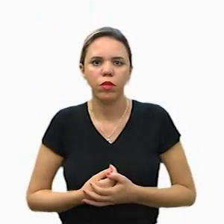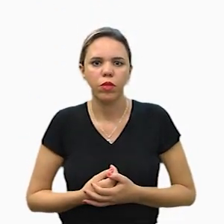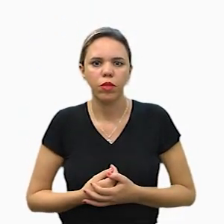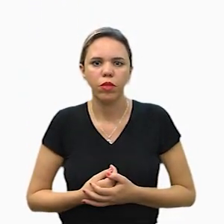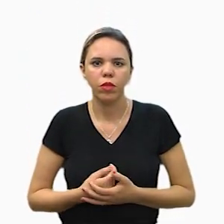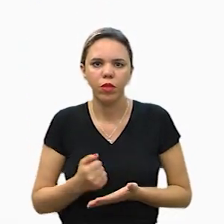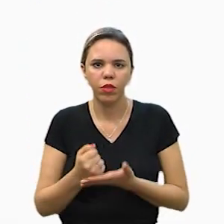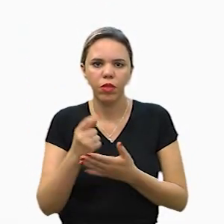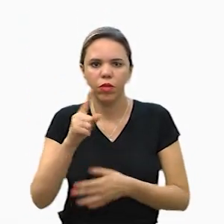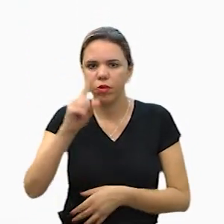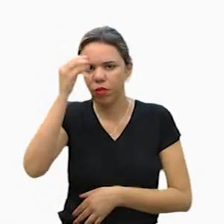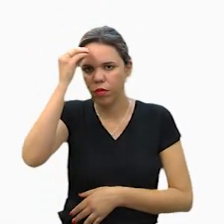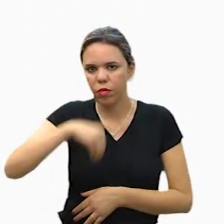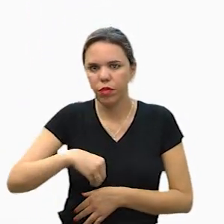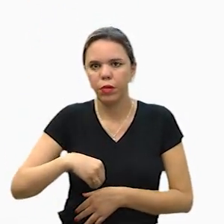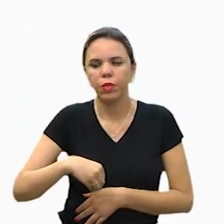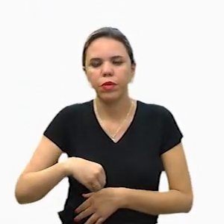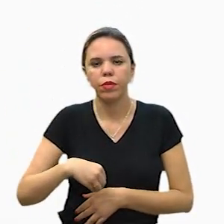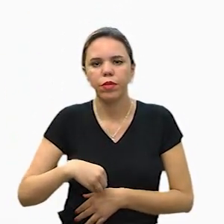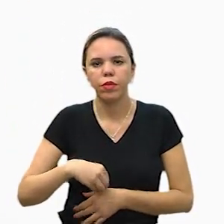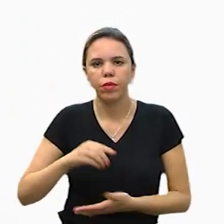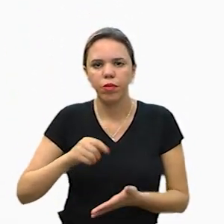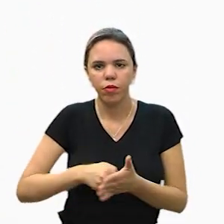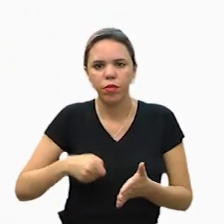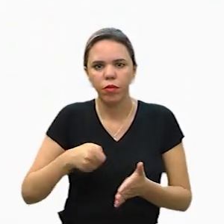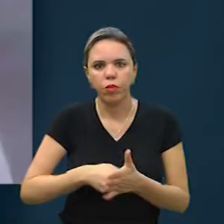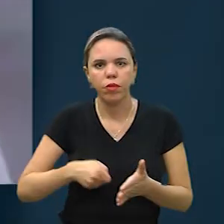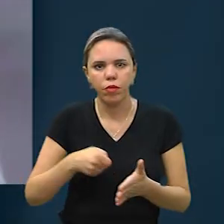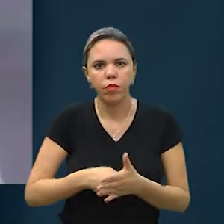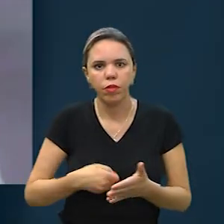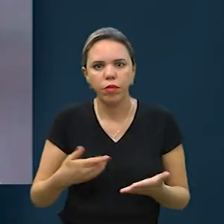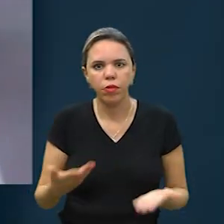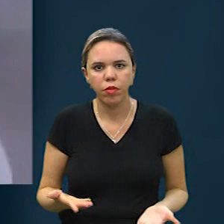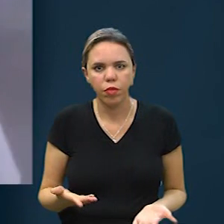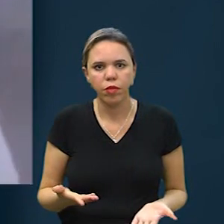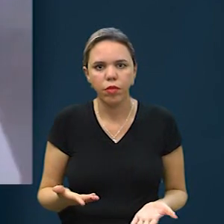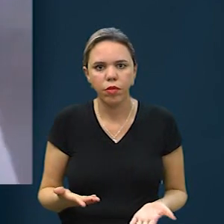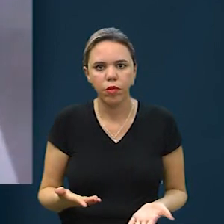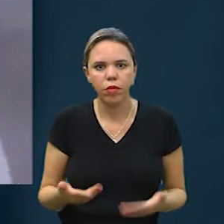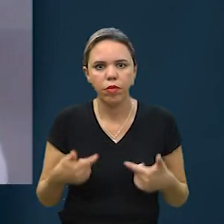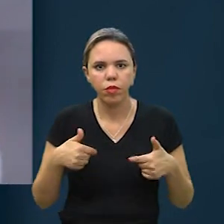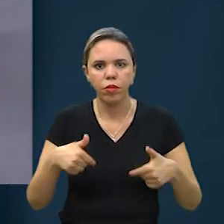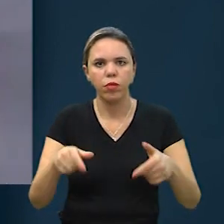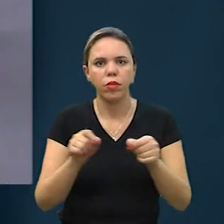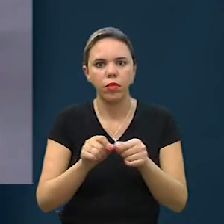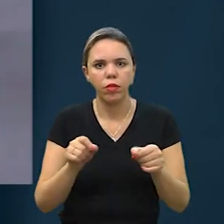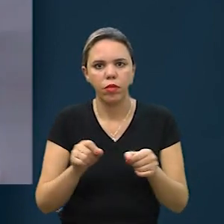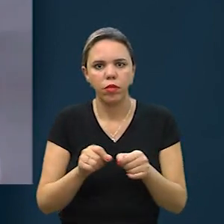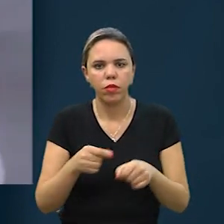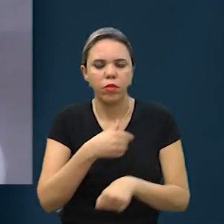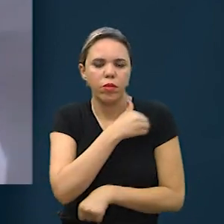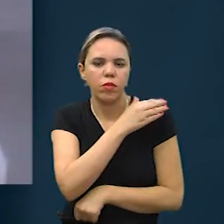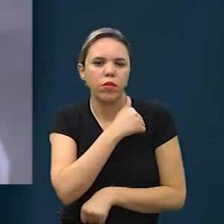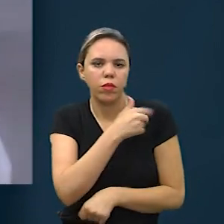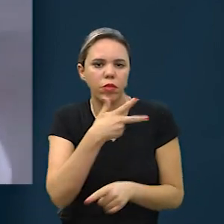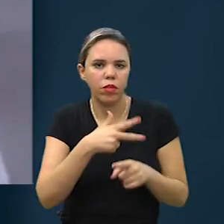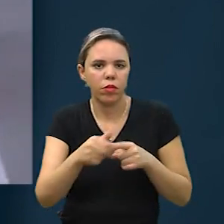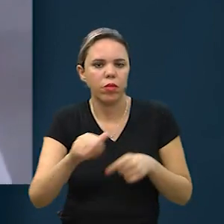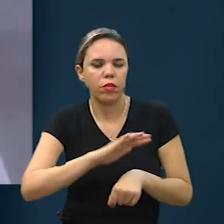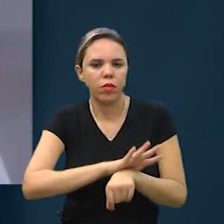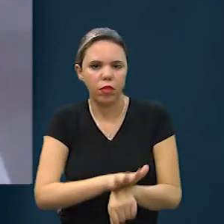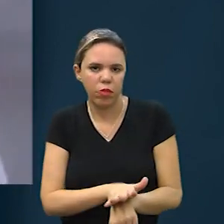nos incentivar a não desistir, a sermos resilientes. E o enfrentamento do preconceito,